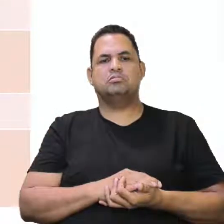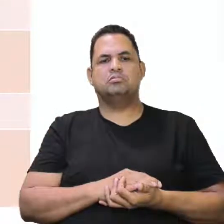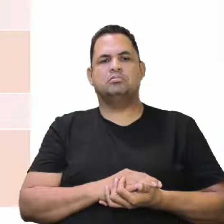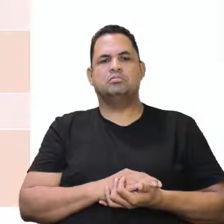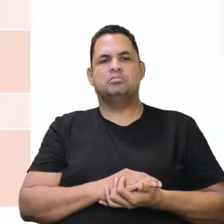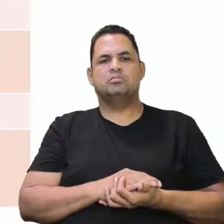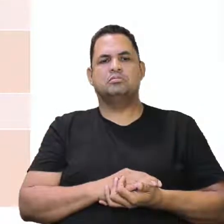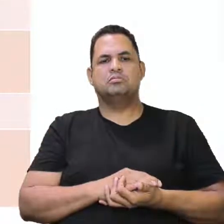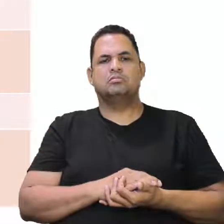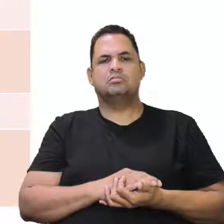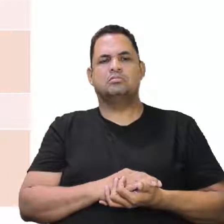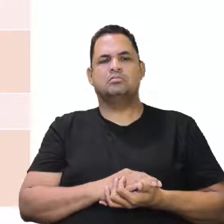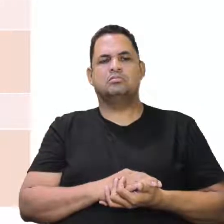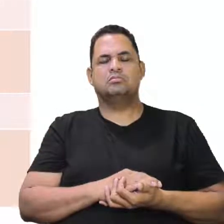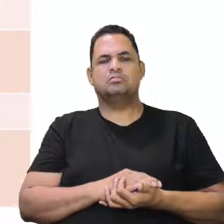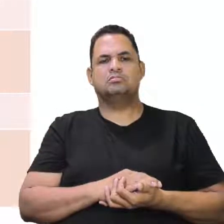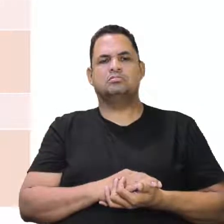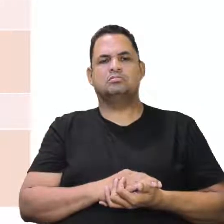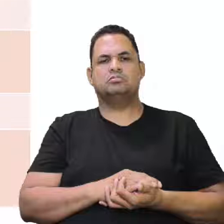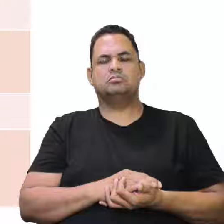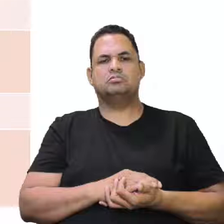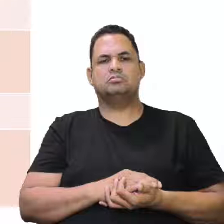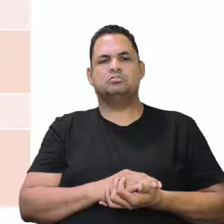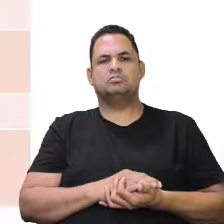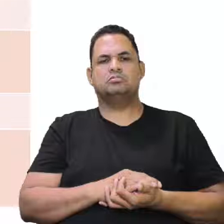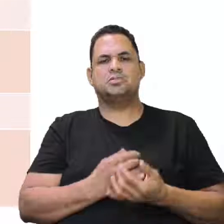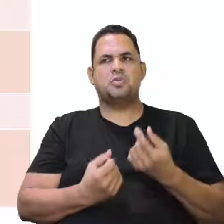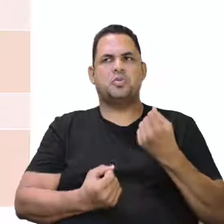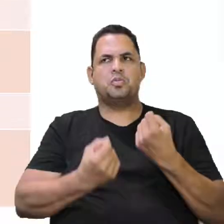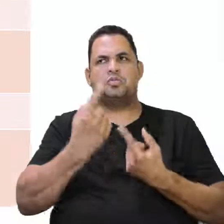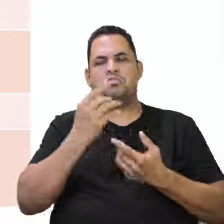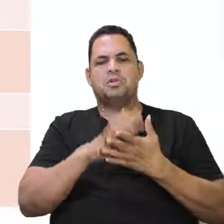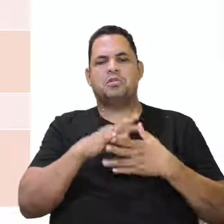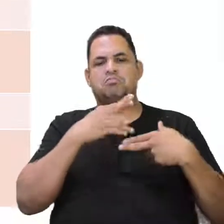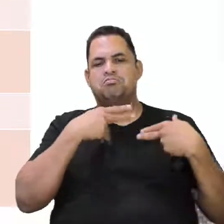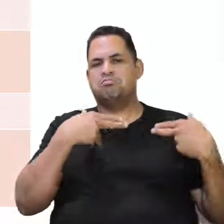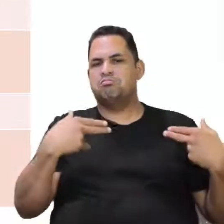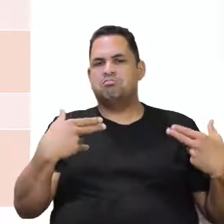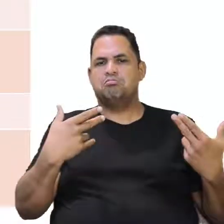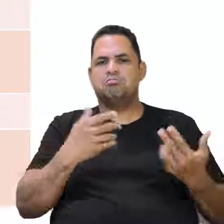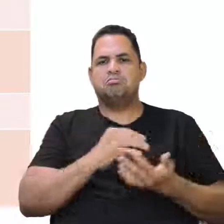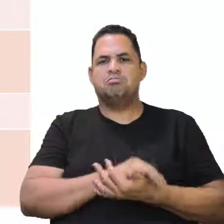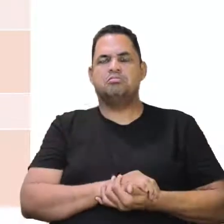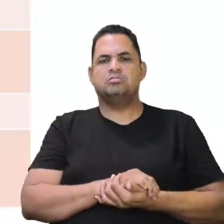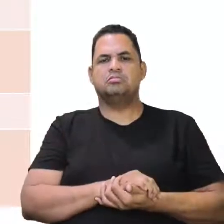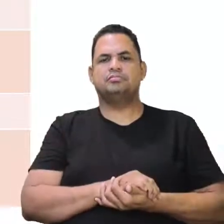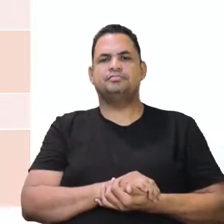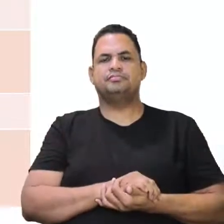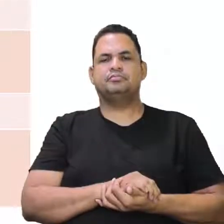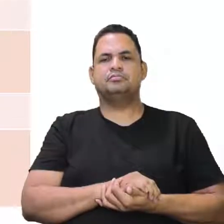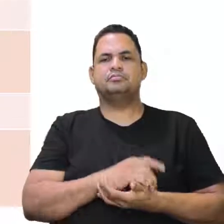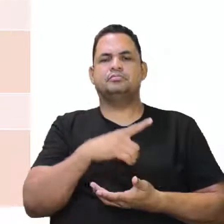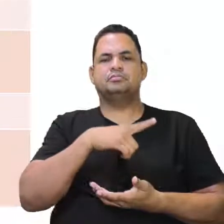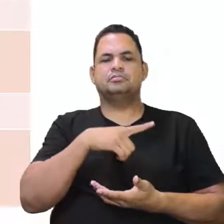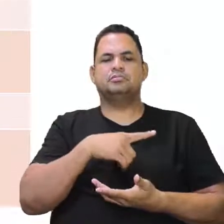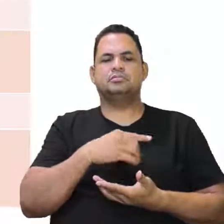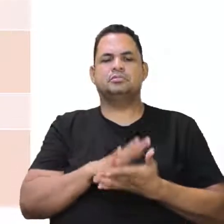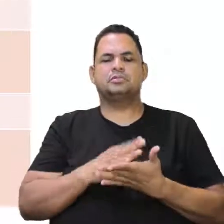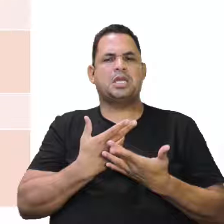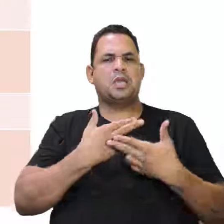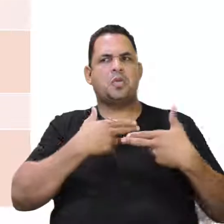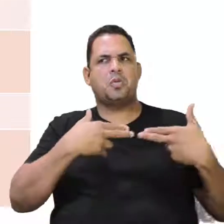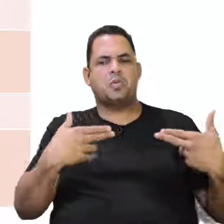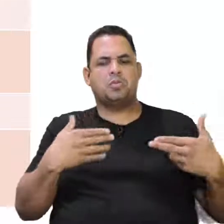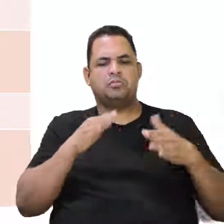Alguma coisa. Então, olha só. There's something on the table. Há algo na mesa,